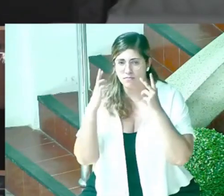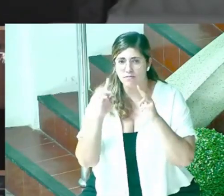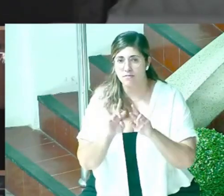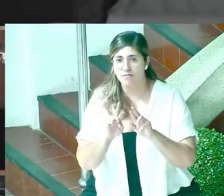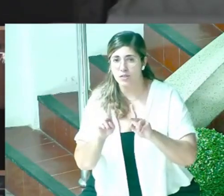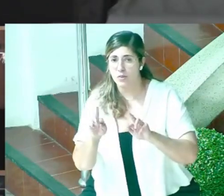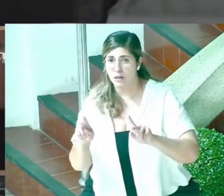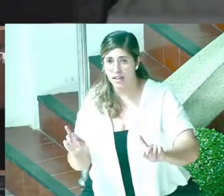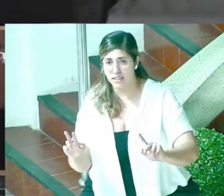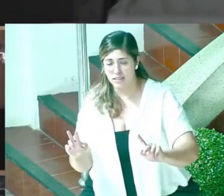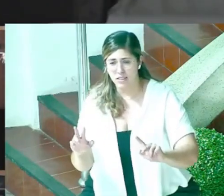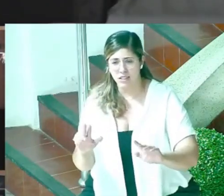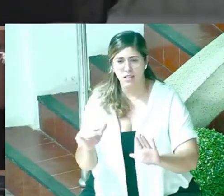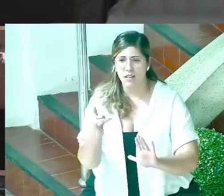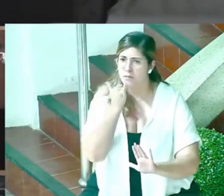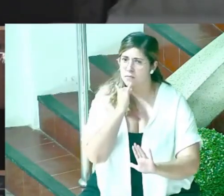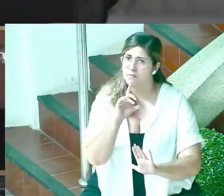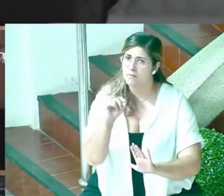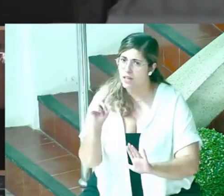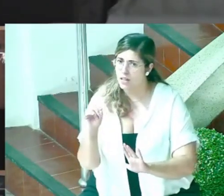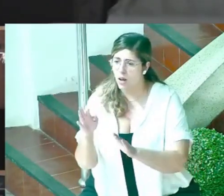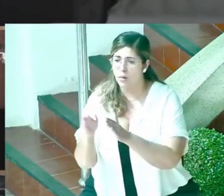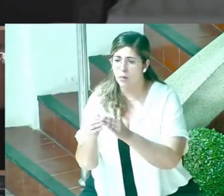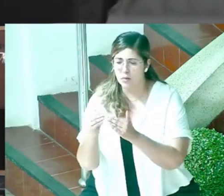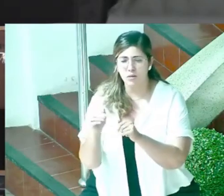aspecto, ou desdobramento do tema perdão é